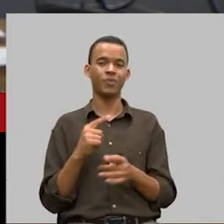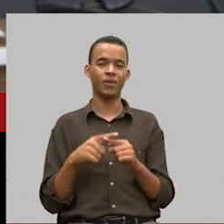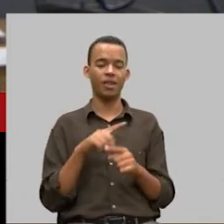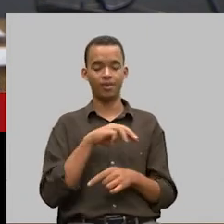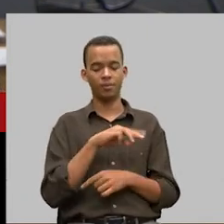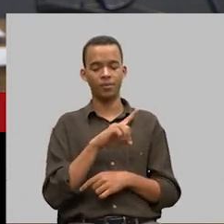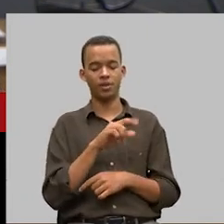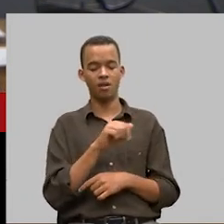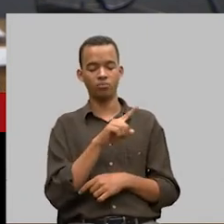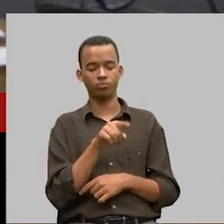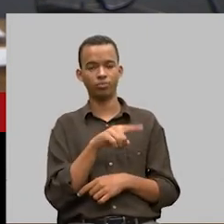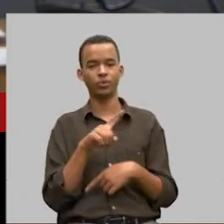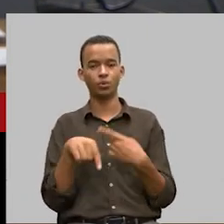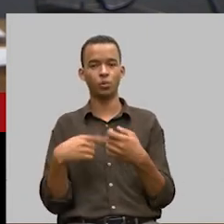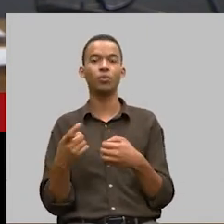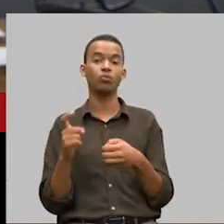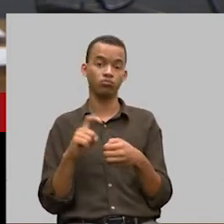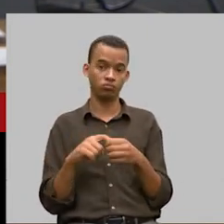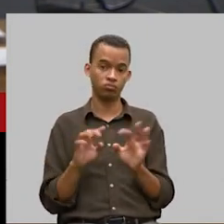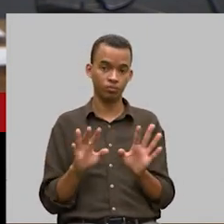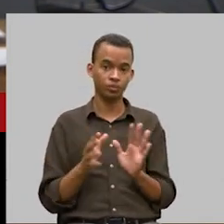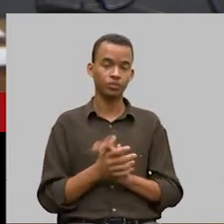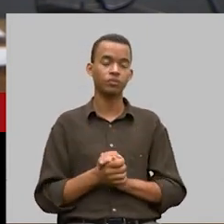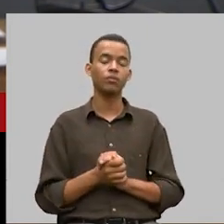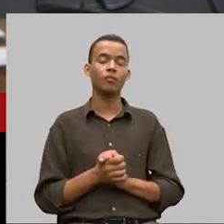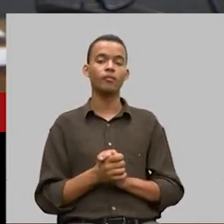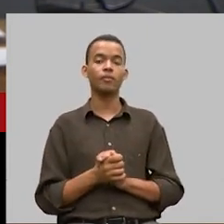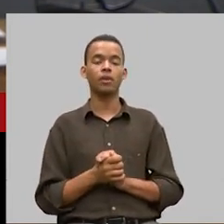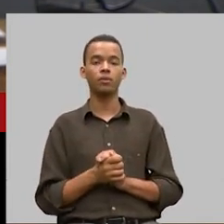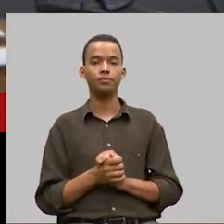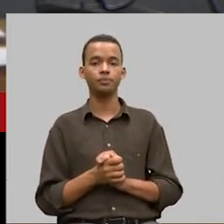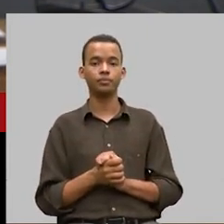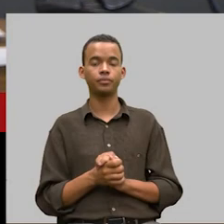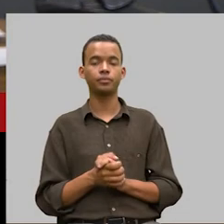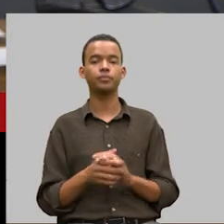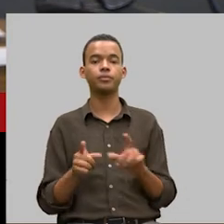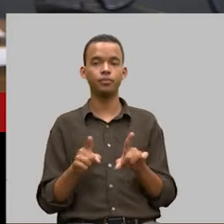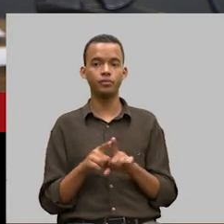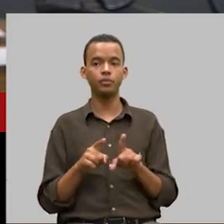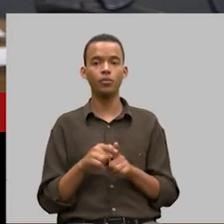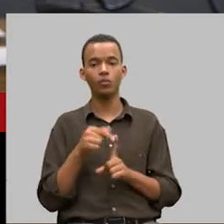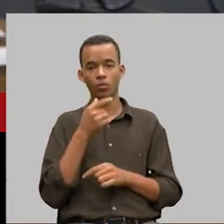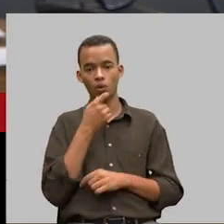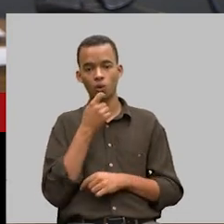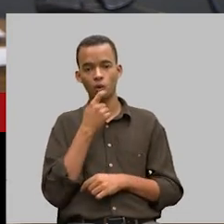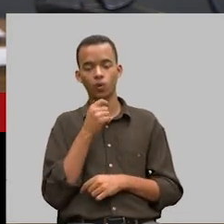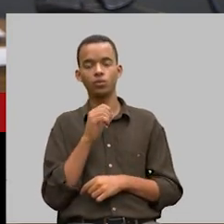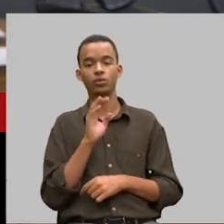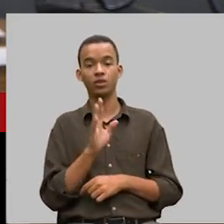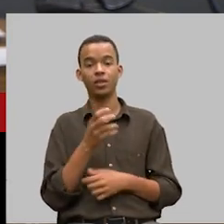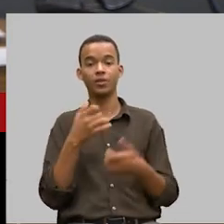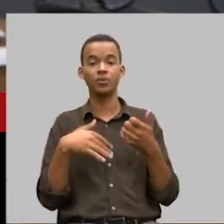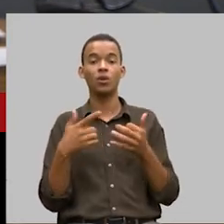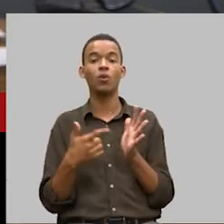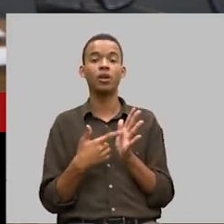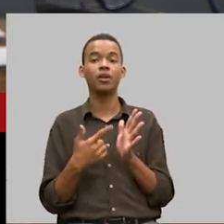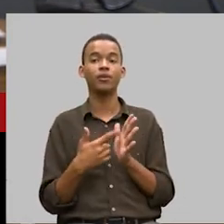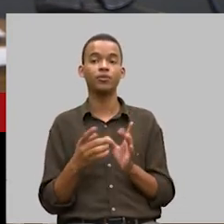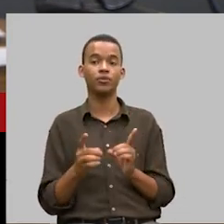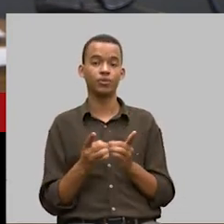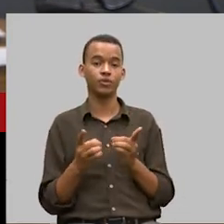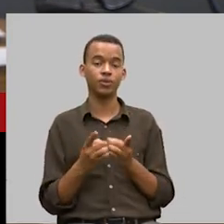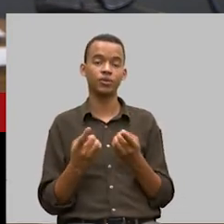né eh o CLB falou muito bem do livro didático né Nós precisamos eh ter a